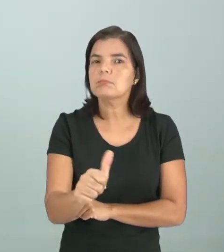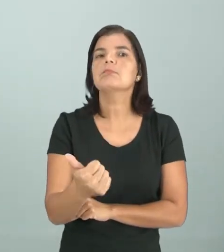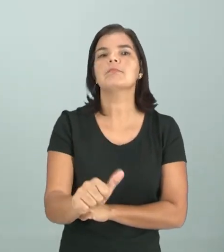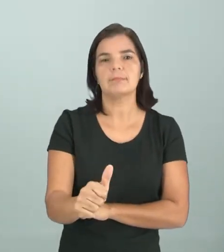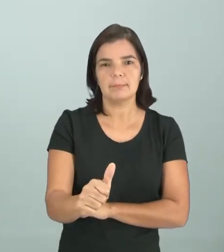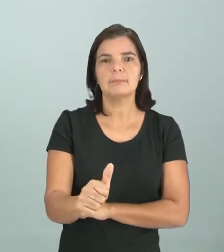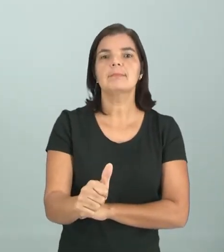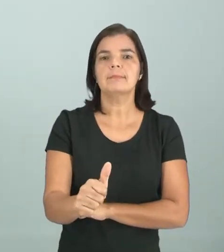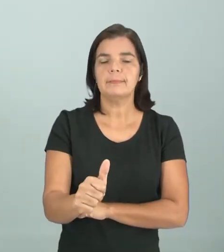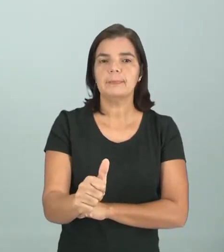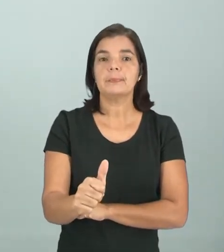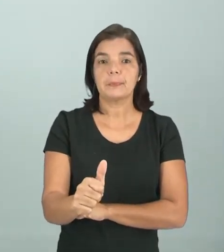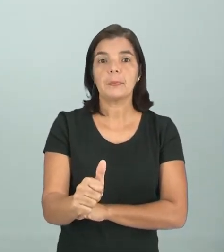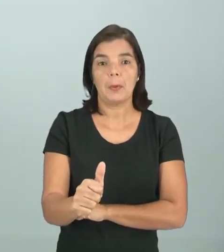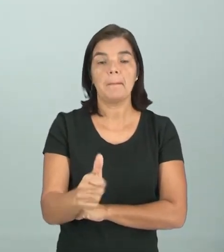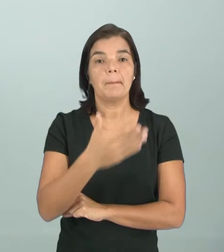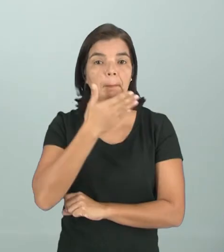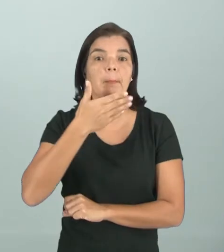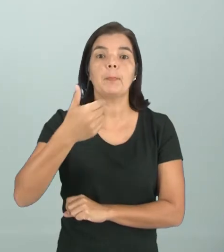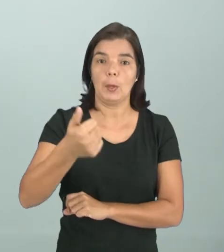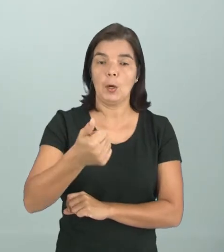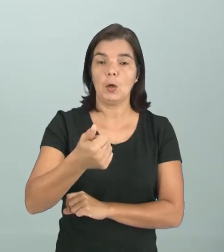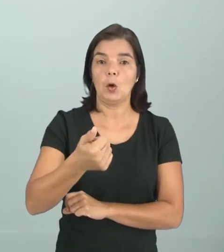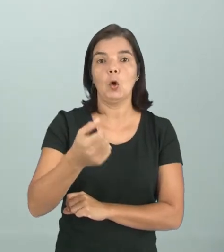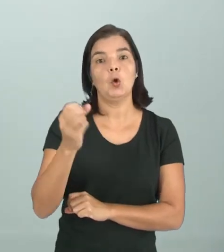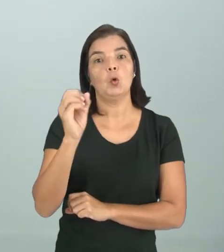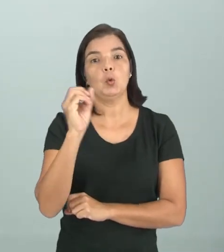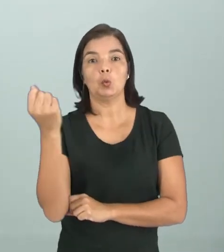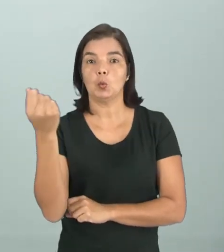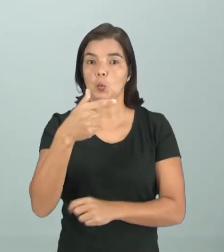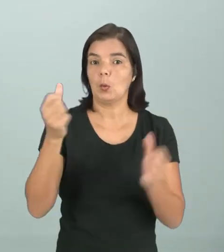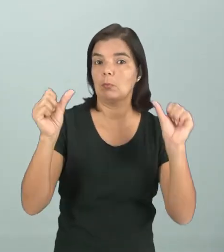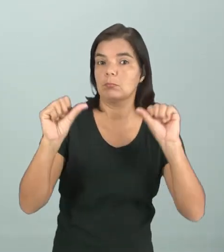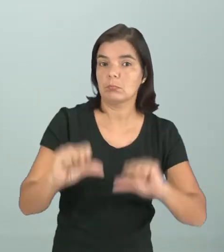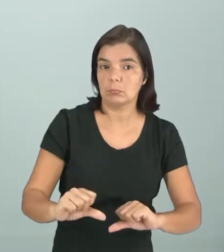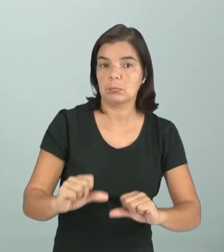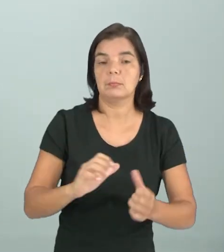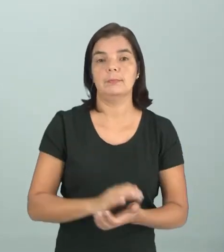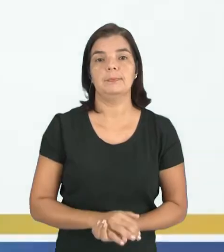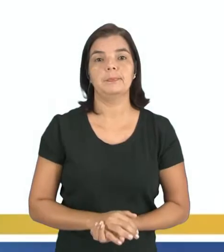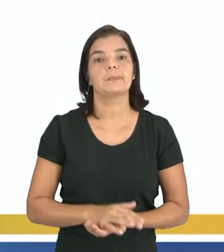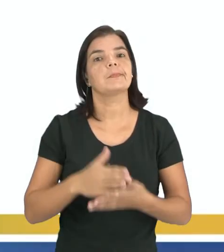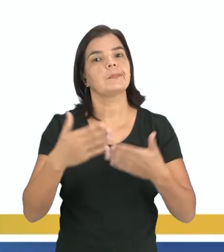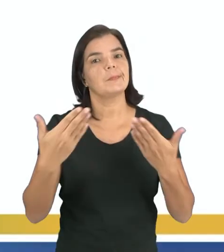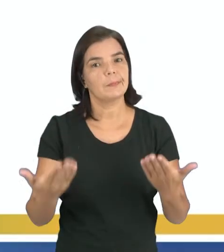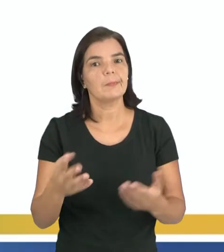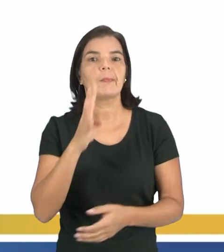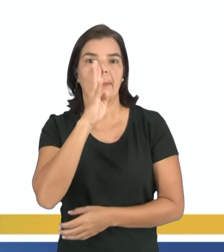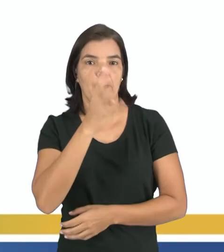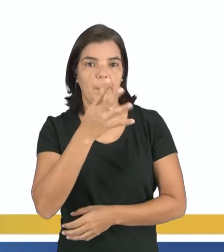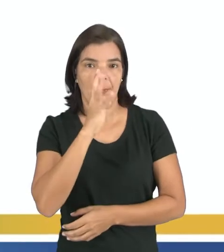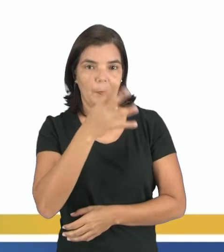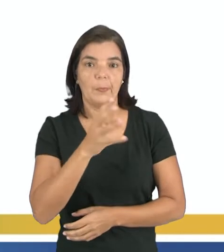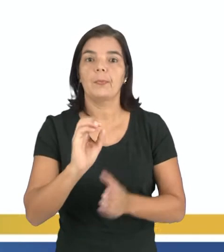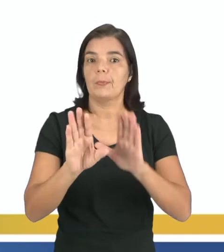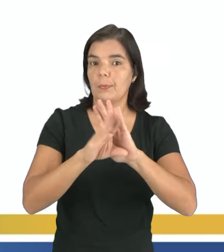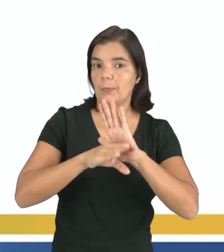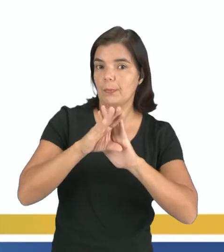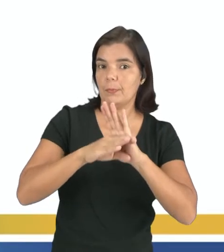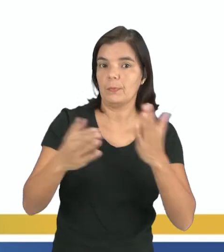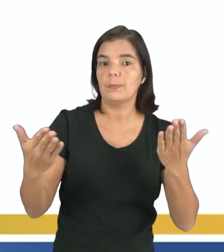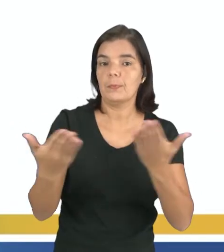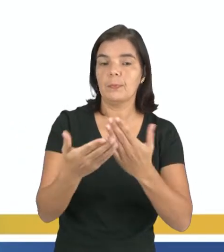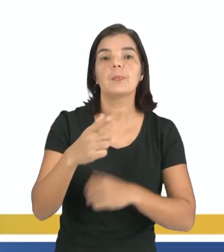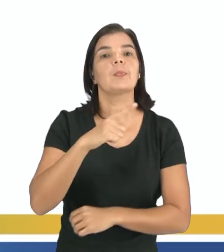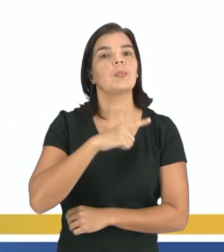muito mais construtiva do que depreciativa. Além da crítica, que é conteúdo de hoje, a